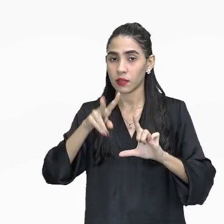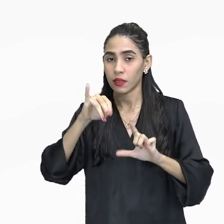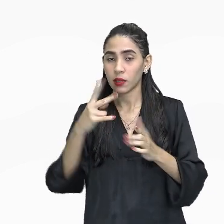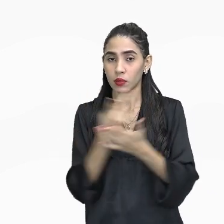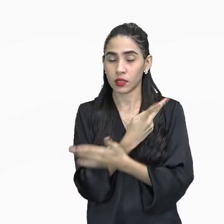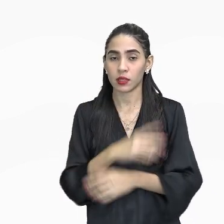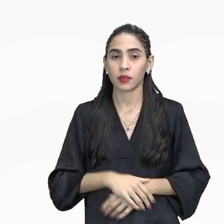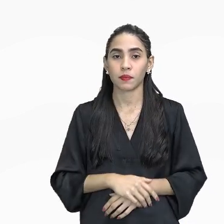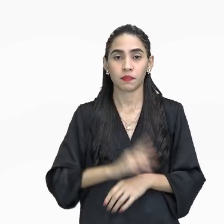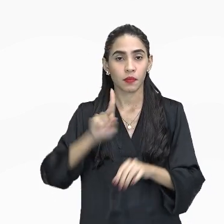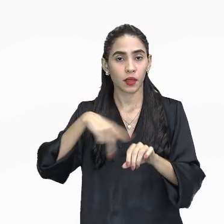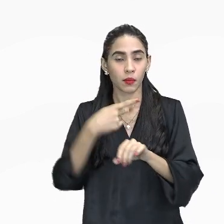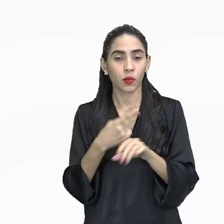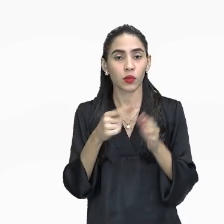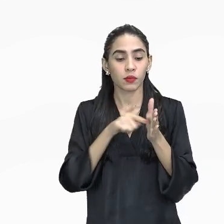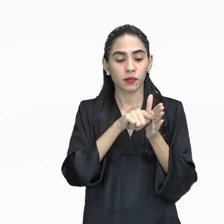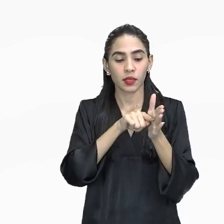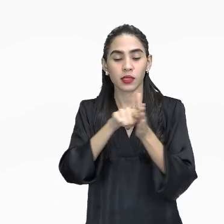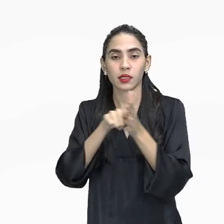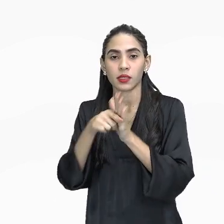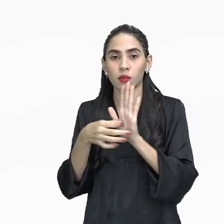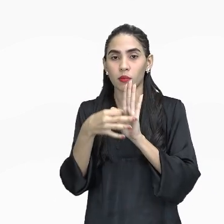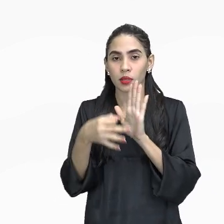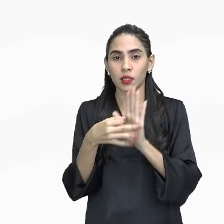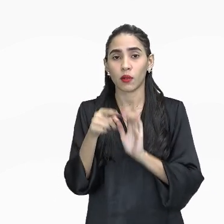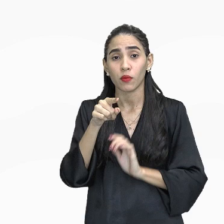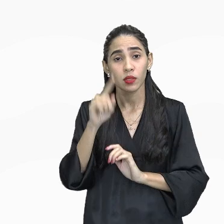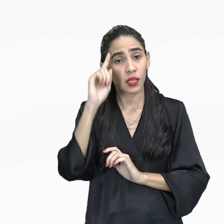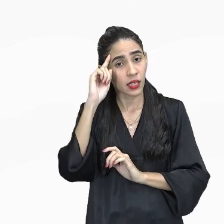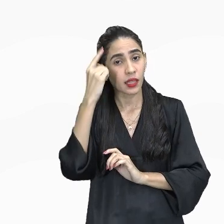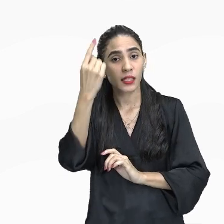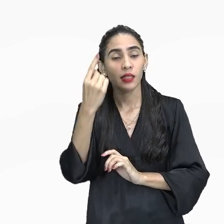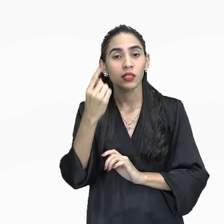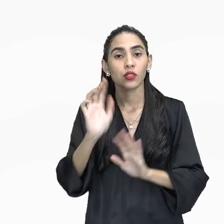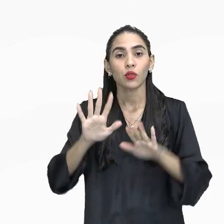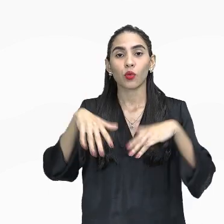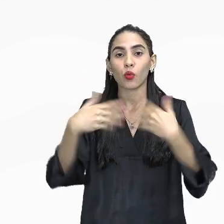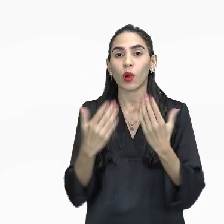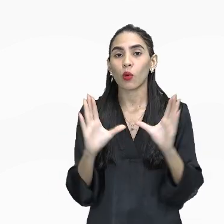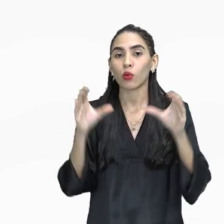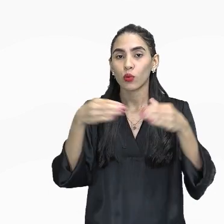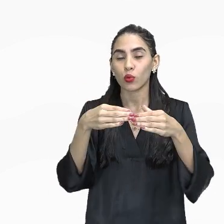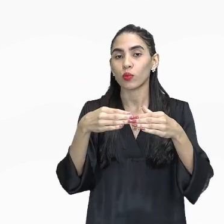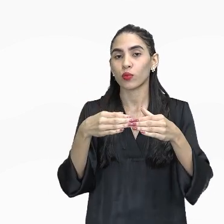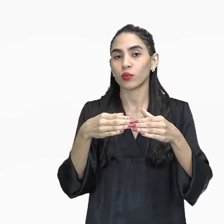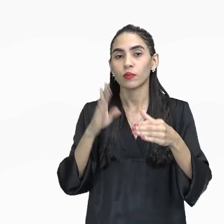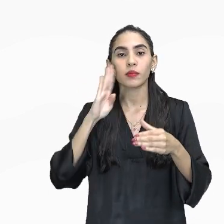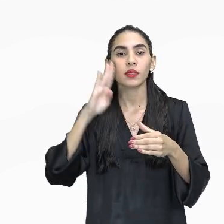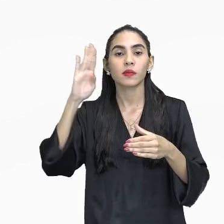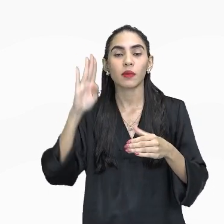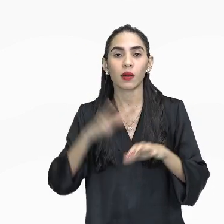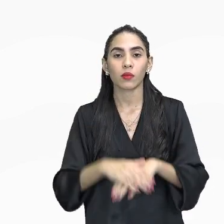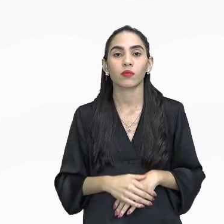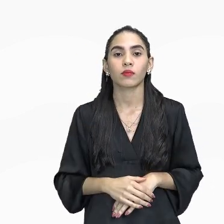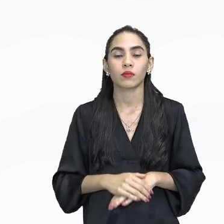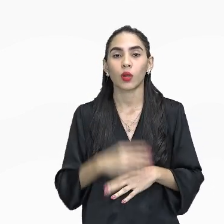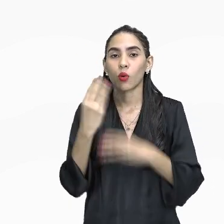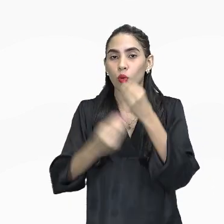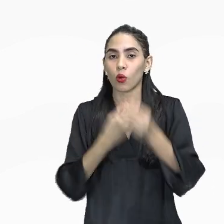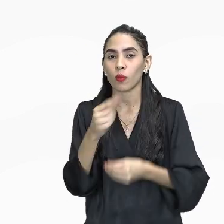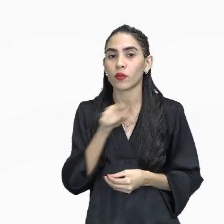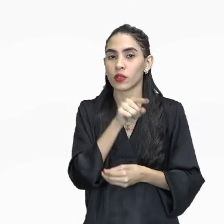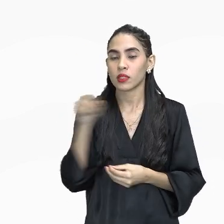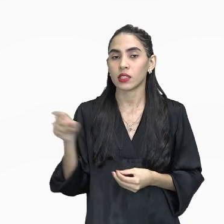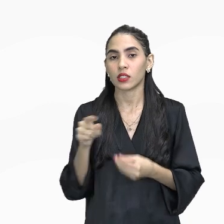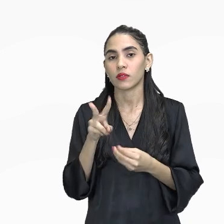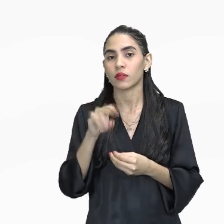aí, nessa pesquisa de opinião, vocês vão decidir quem vai ser o público-alvo, qual a maneira que vocês vão fazer essa pesquisa,